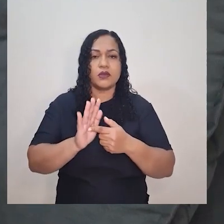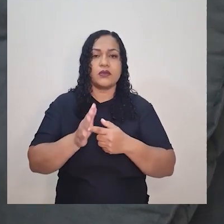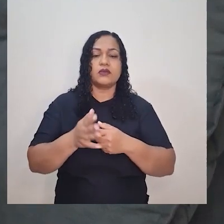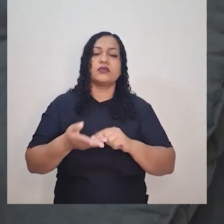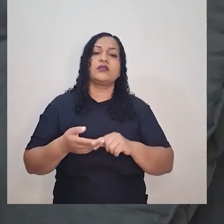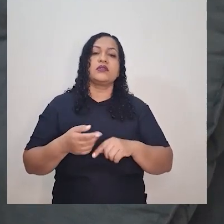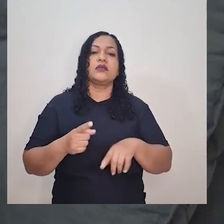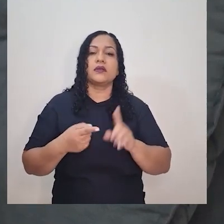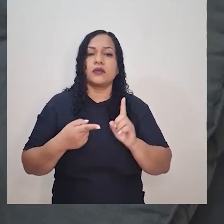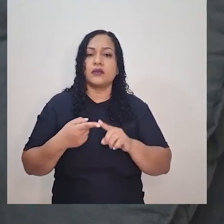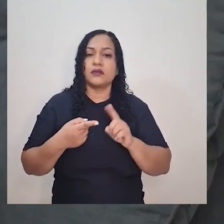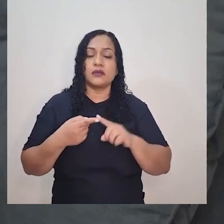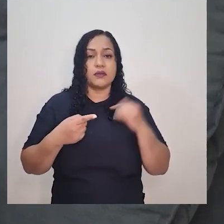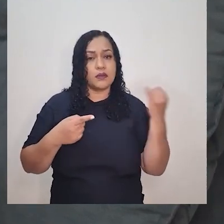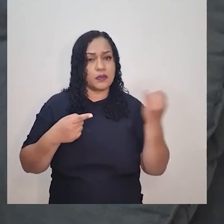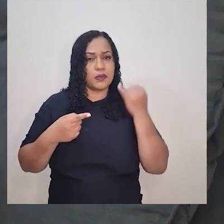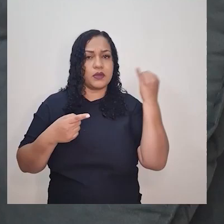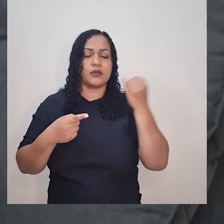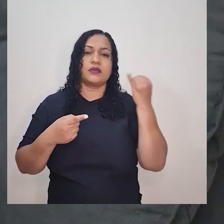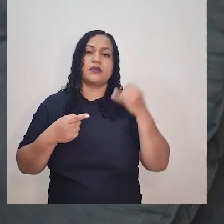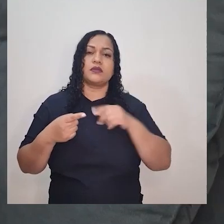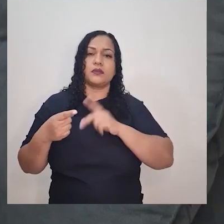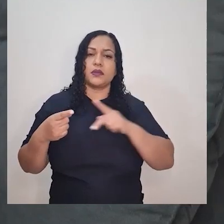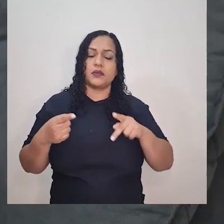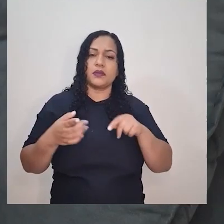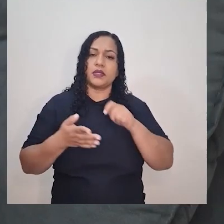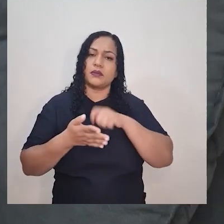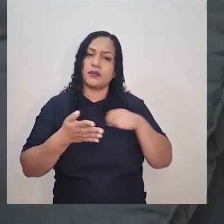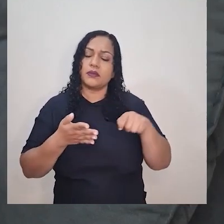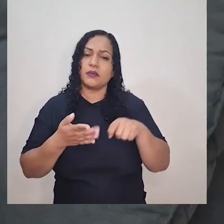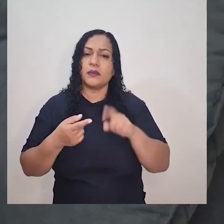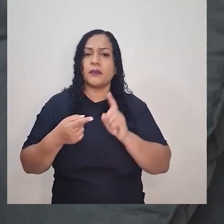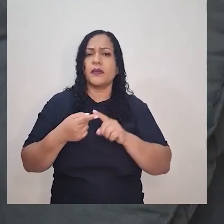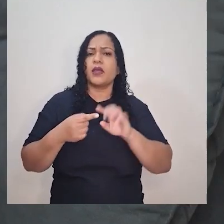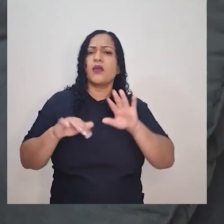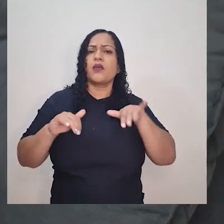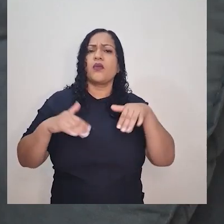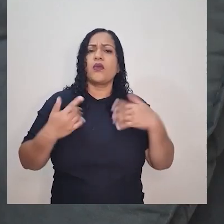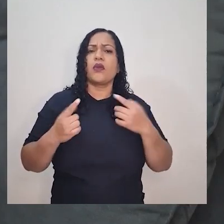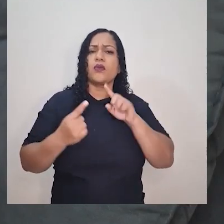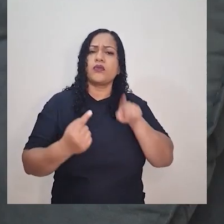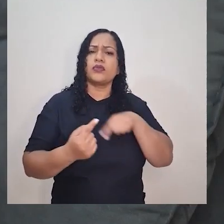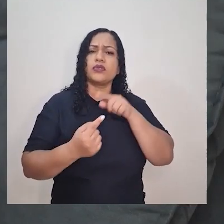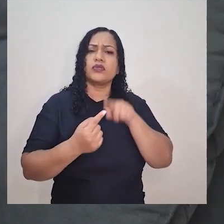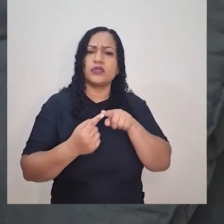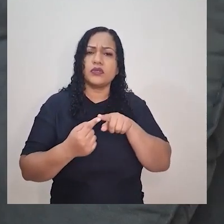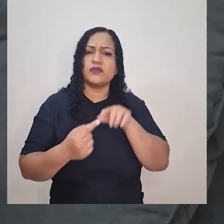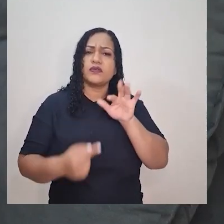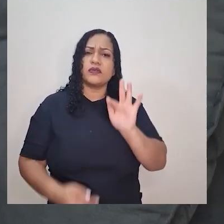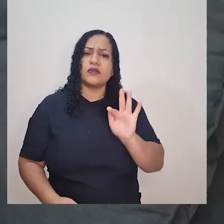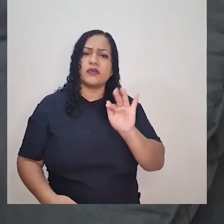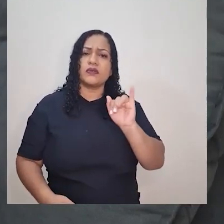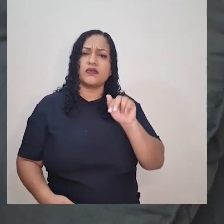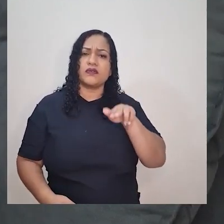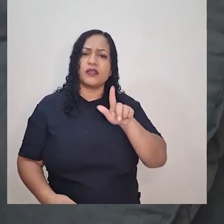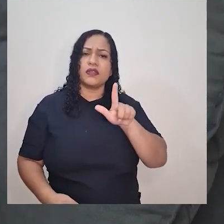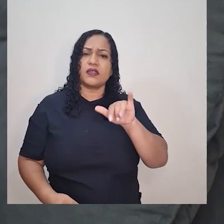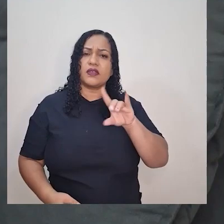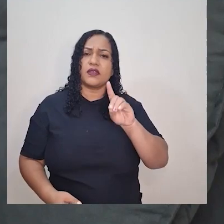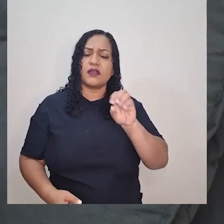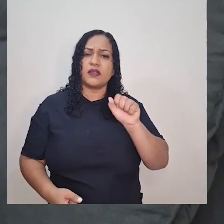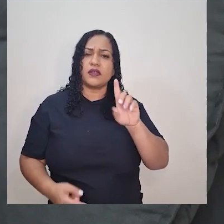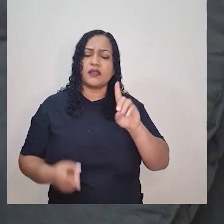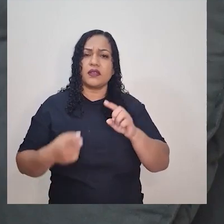político-pedagógico. O primeiro deles é em relação às finalidades. Qual é a finalidade legal da escola? Qual é a finalidade cultural? Qual é